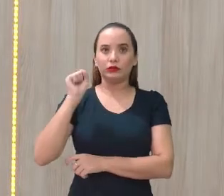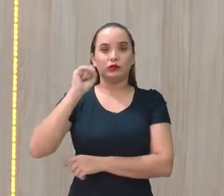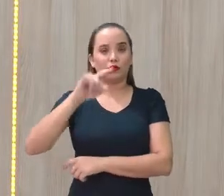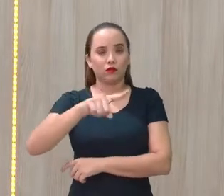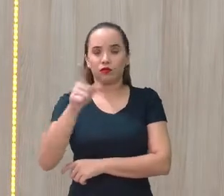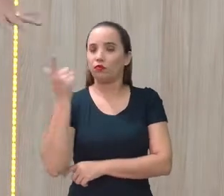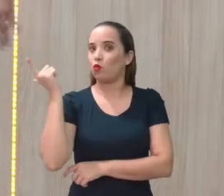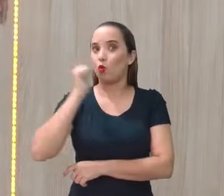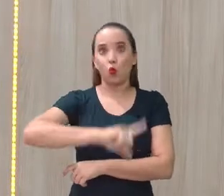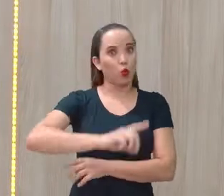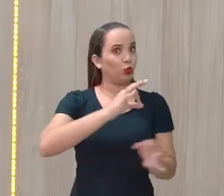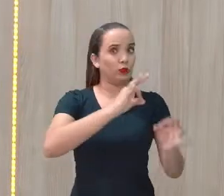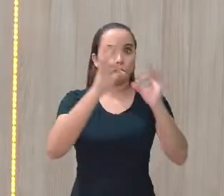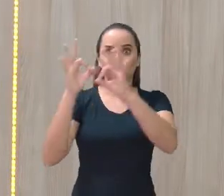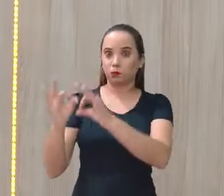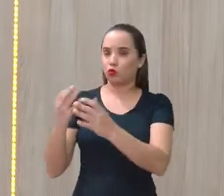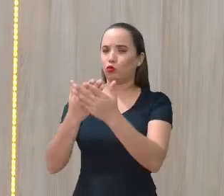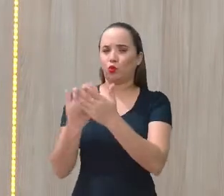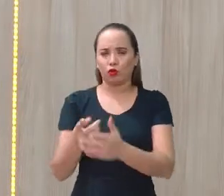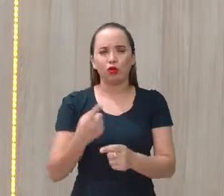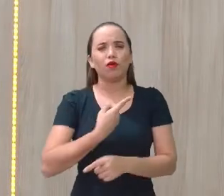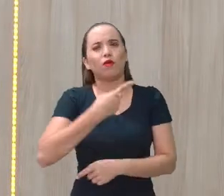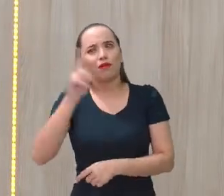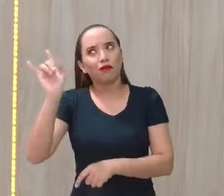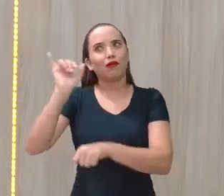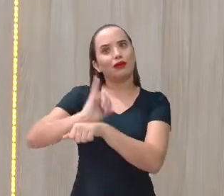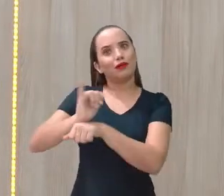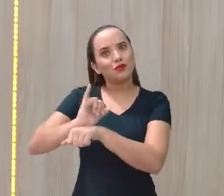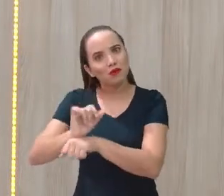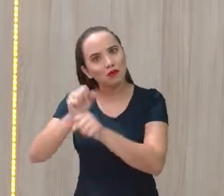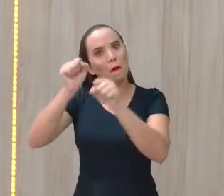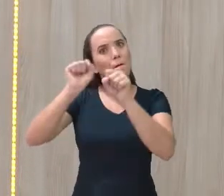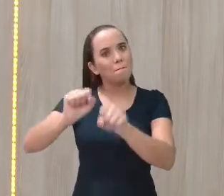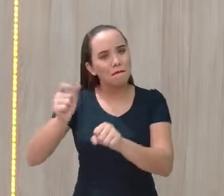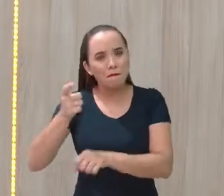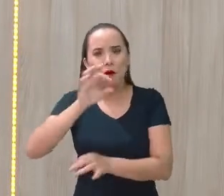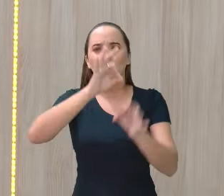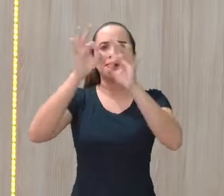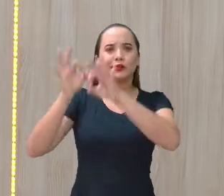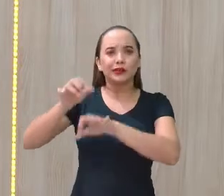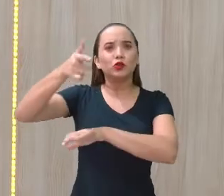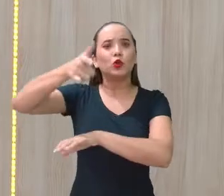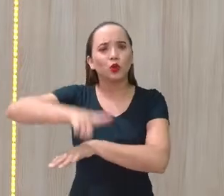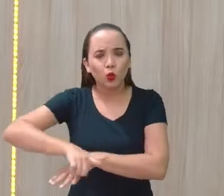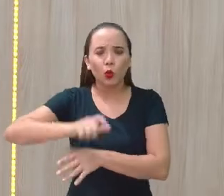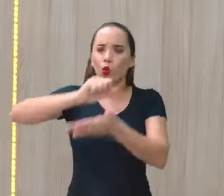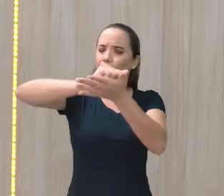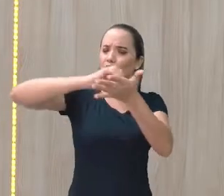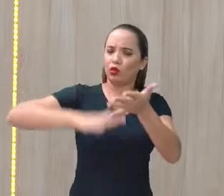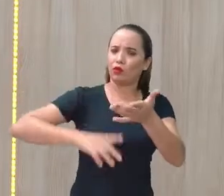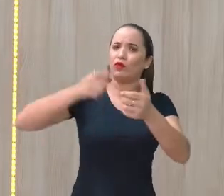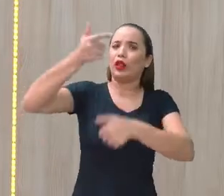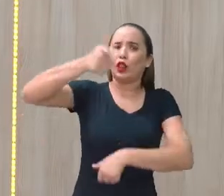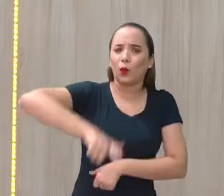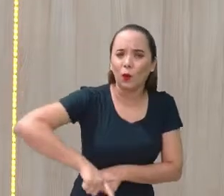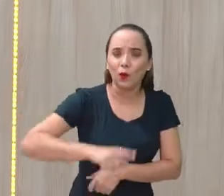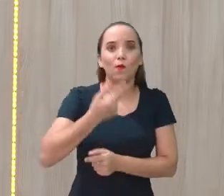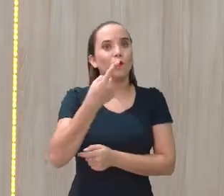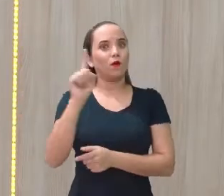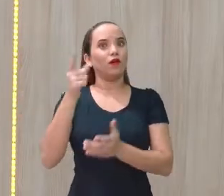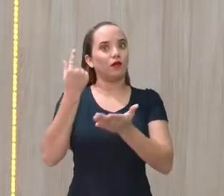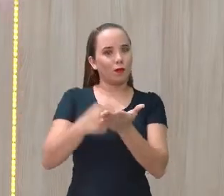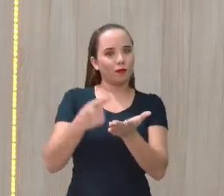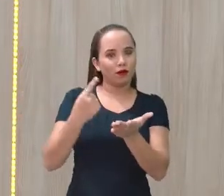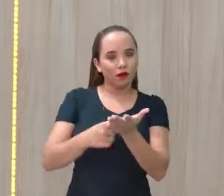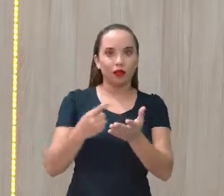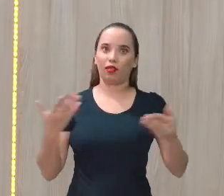lá no YouTube, pode assistir novamente, pode conferir as atividades, ou então vai lá no aplicativo, como